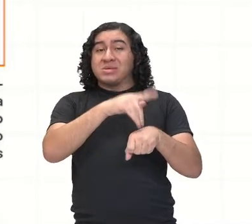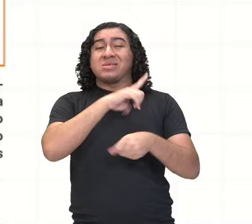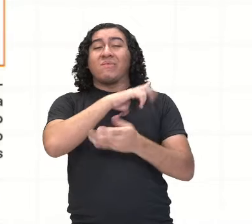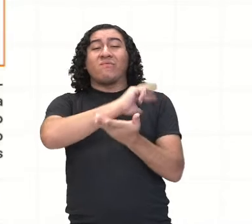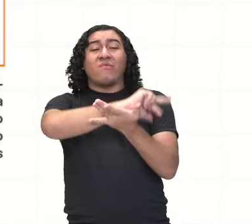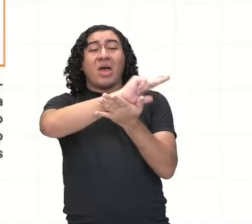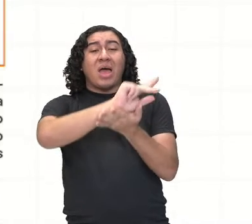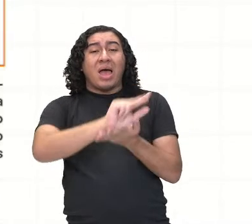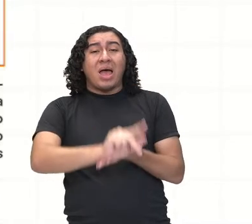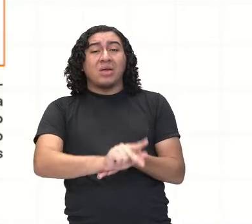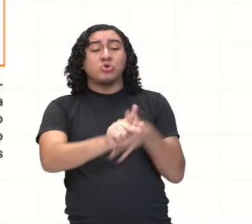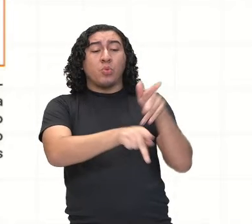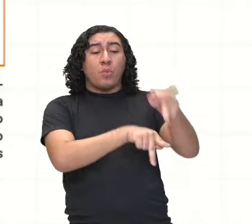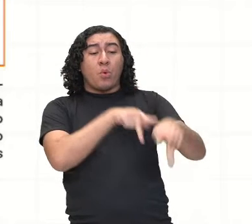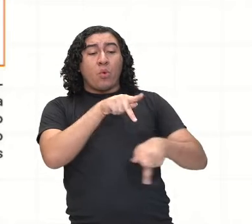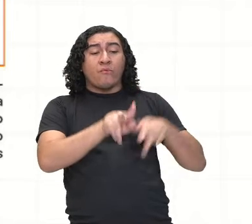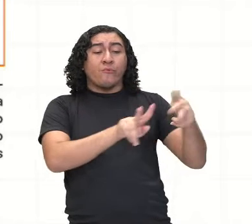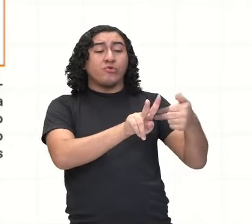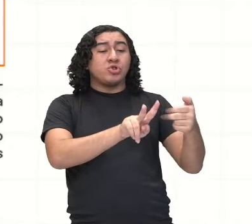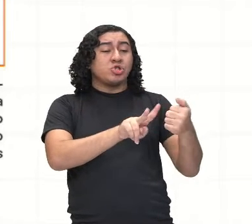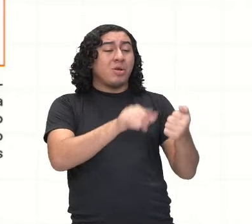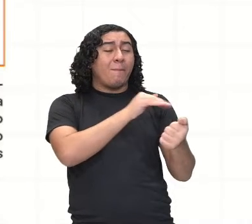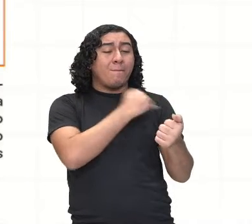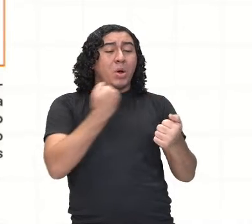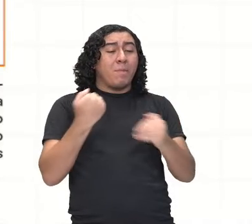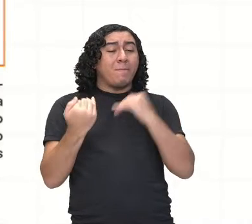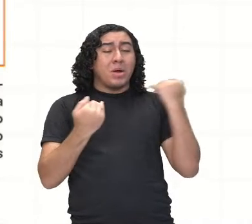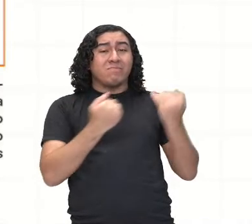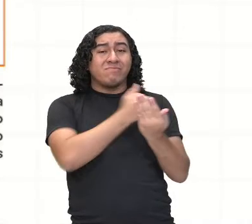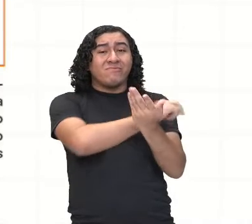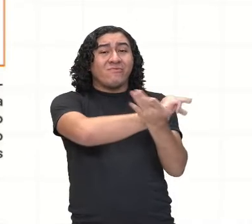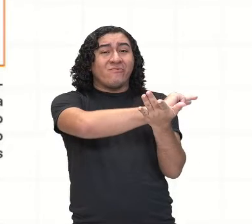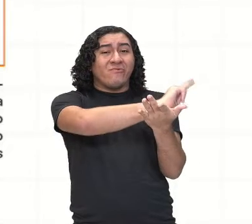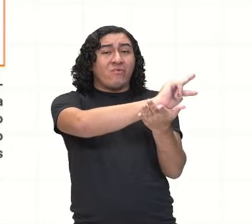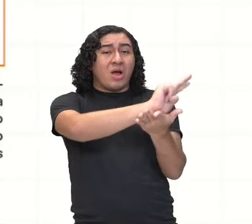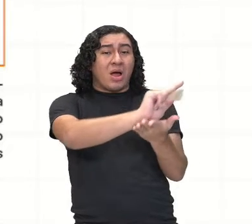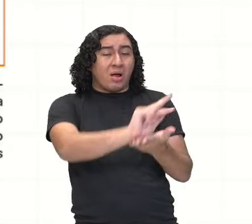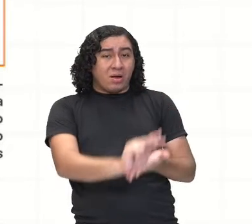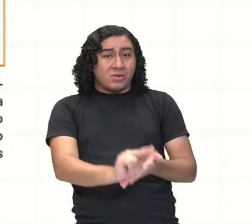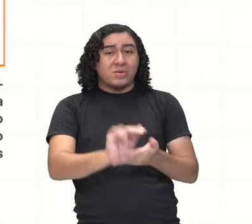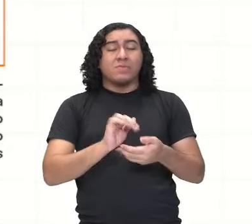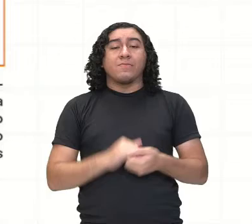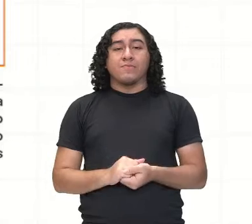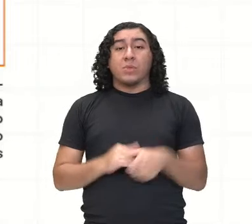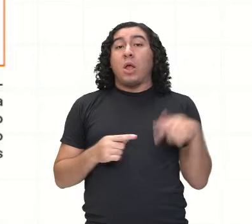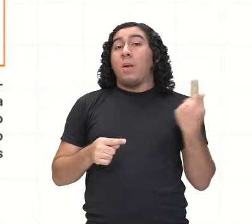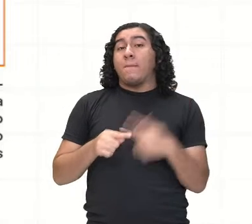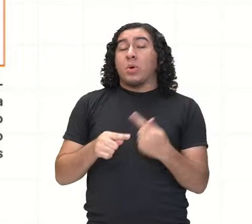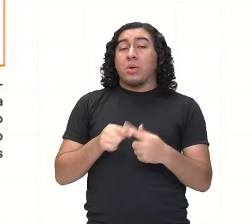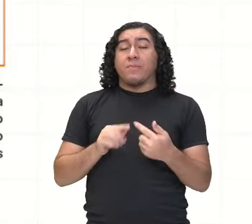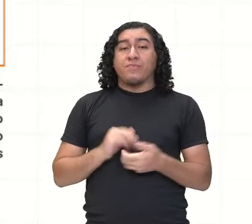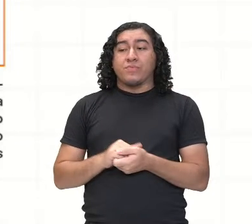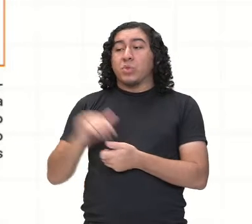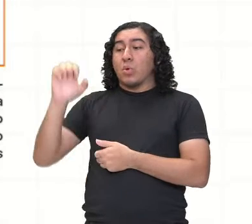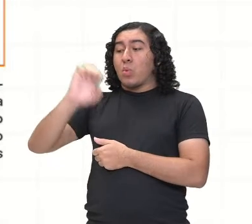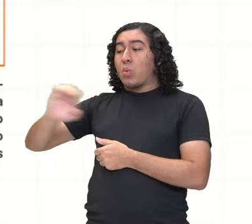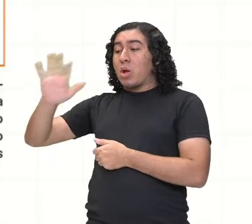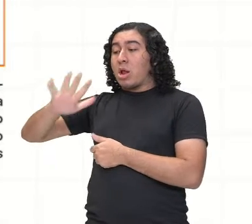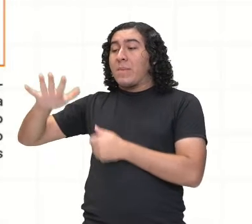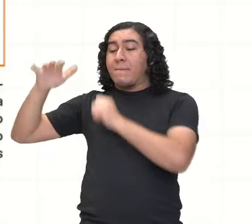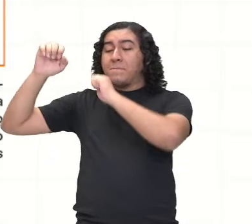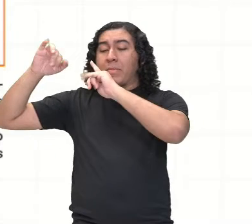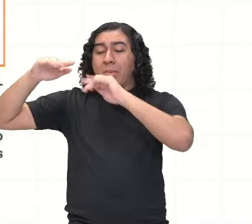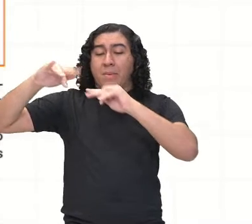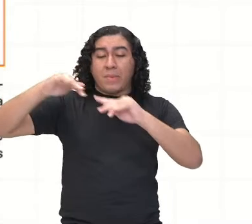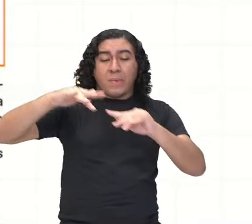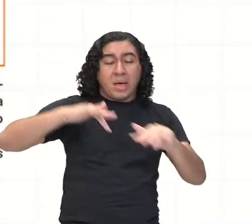de civilizações, milhares de comunidades, milhares de sociedades indígenas. Porque o europeu chega com